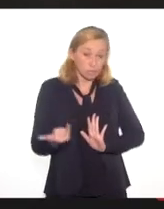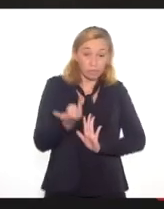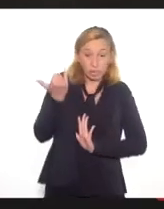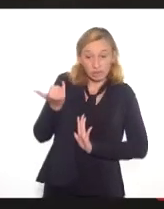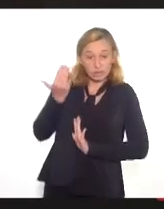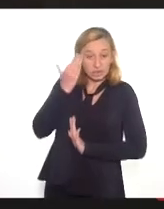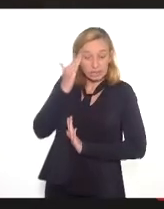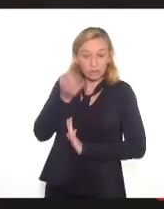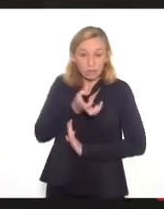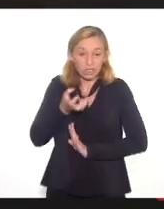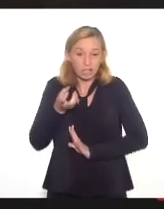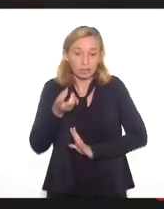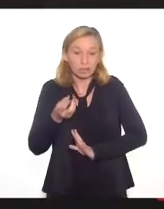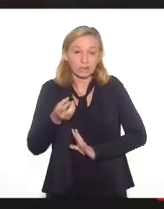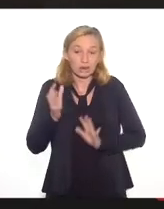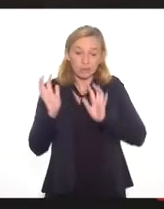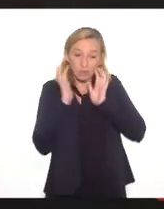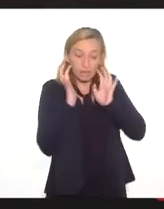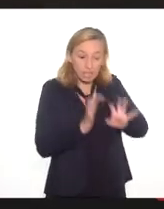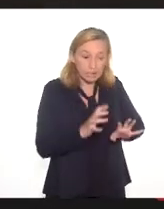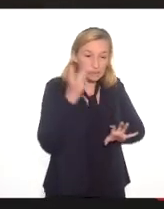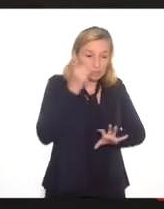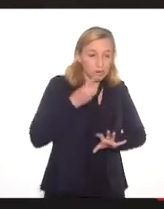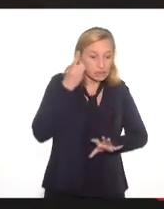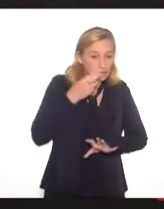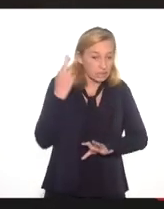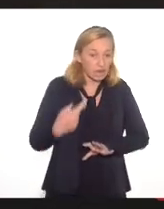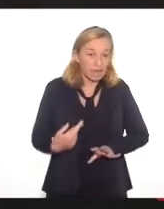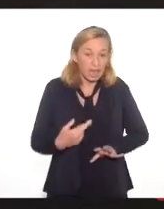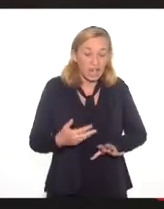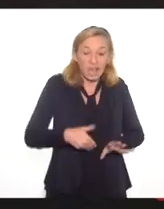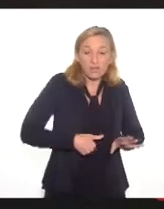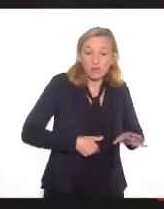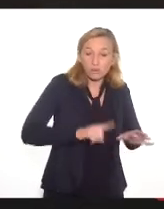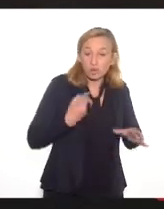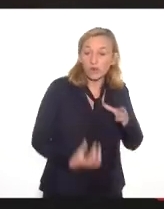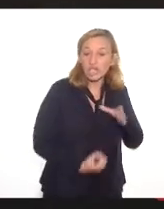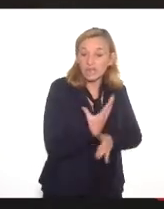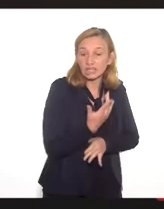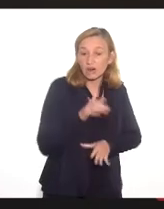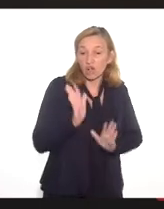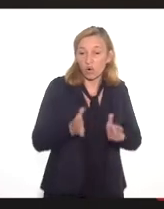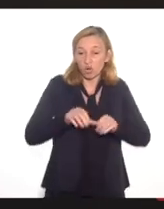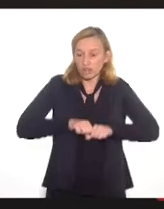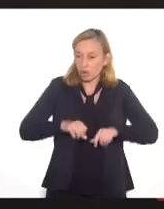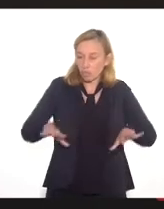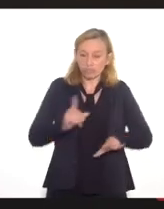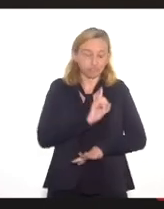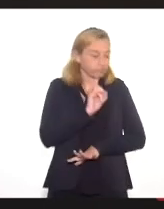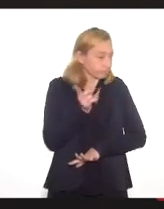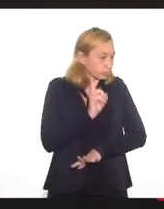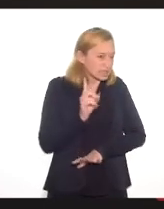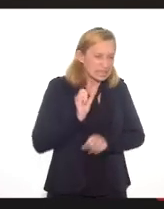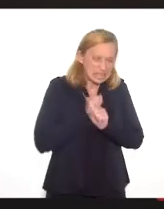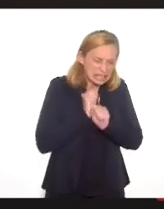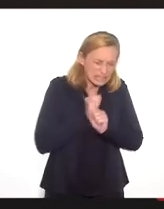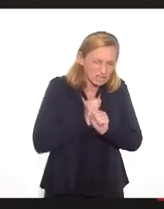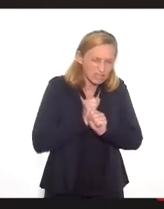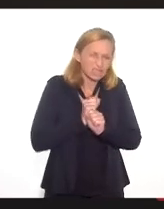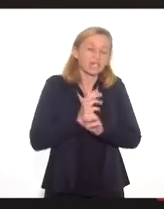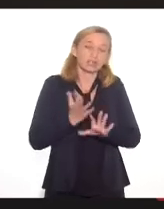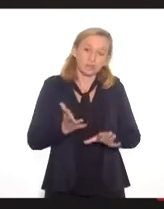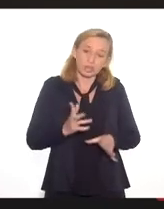alerta deputada Renata e todo mundo de que a fome não é uma criação que veio agora da Covid tem muita gente que